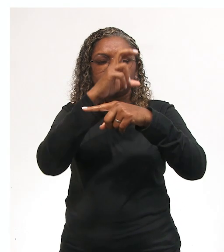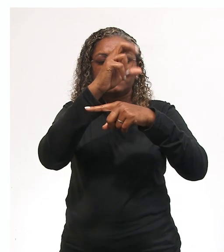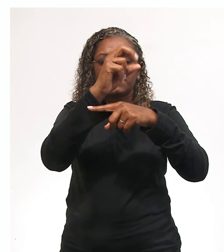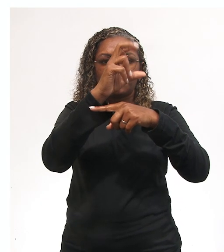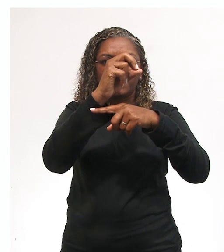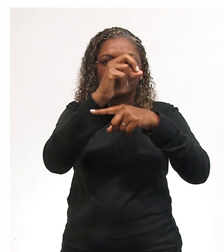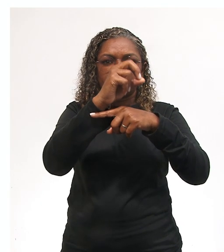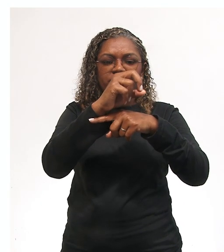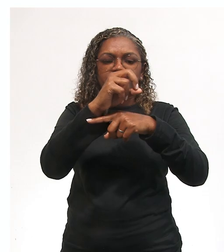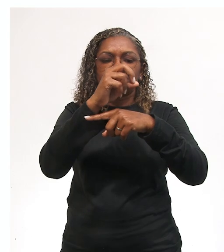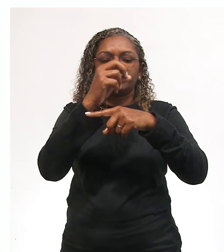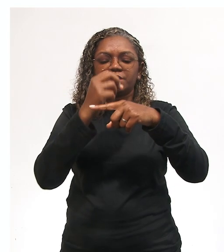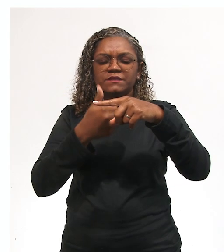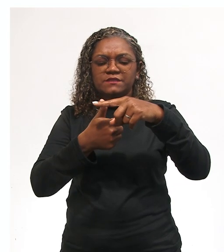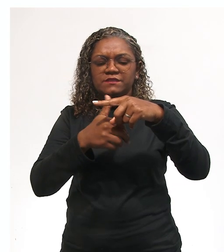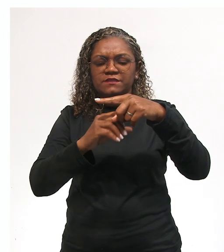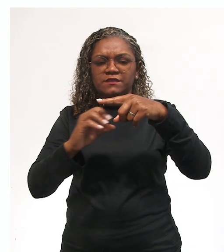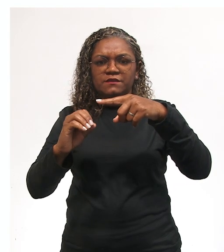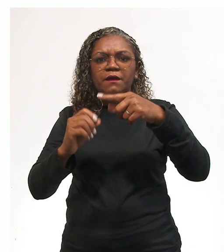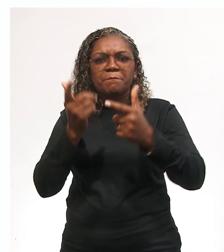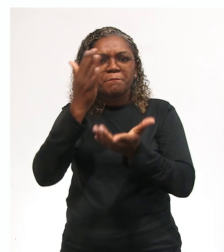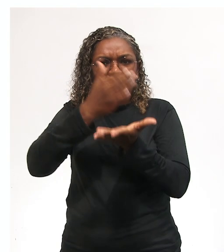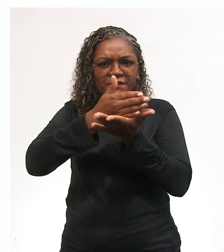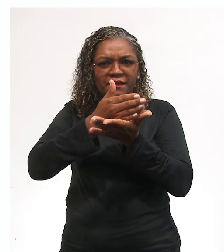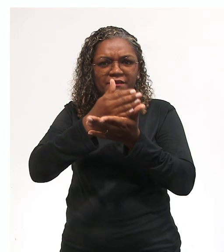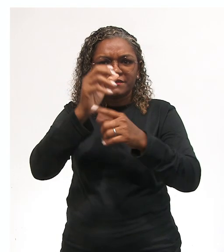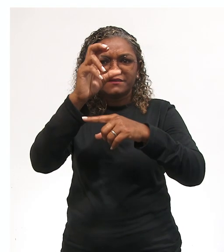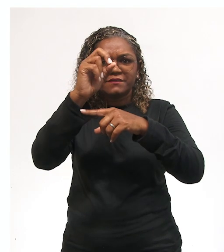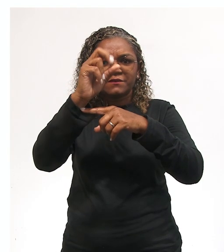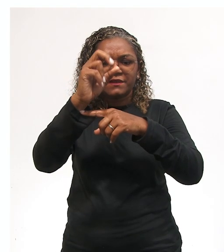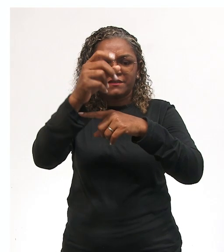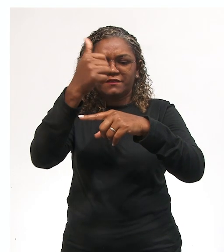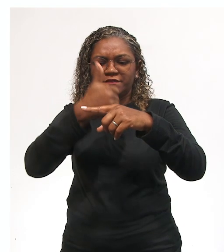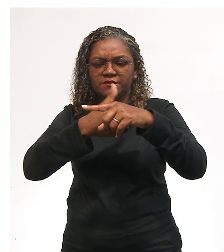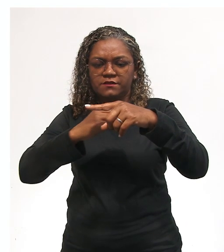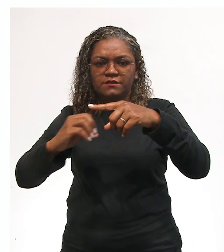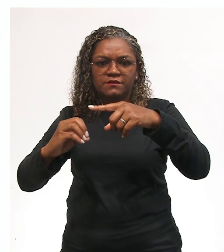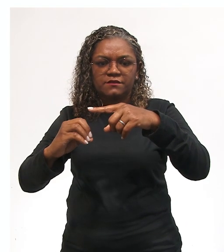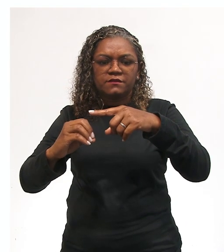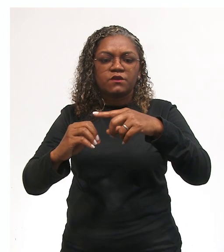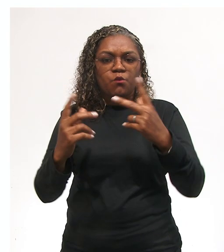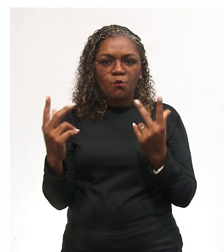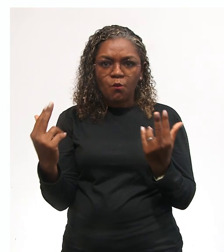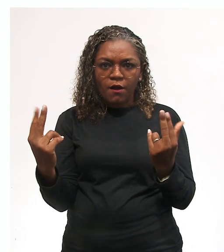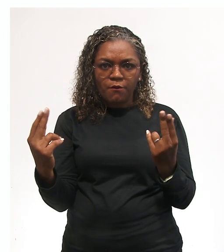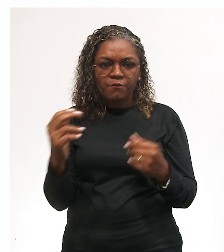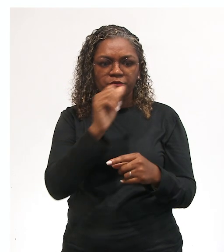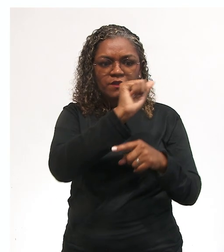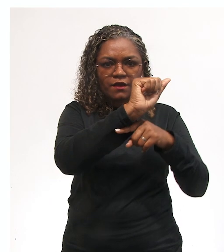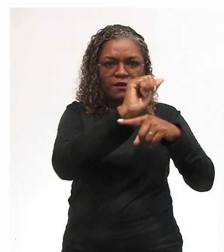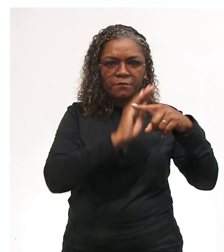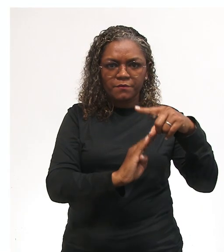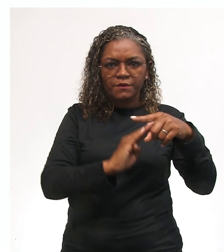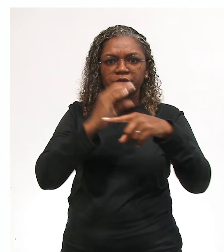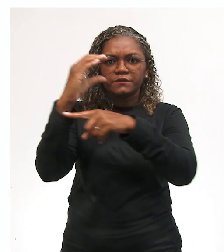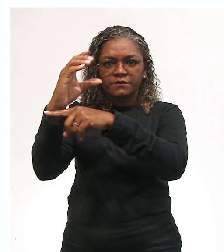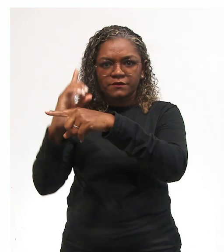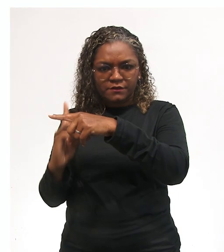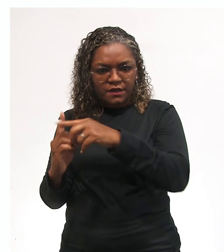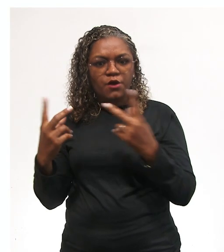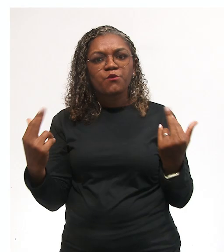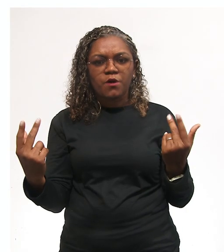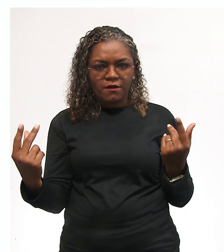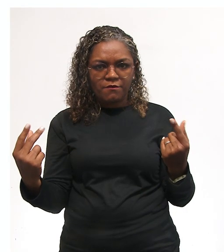do denominador, assim como na nossa segunda razão, o numerador é a metade do denominador, né? Para